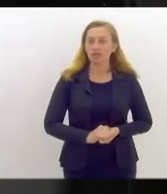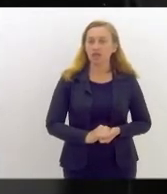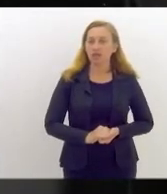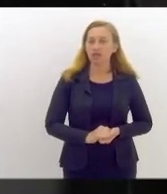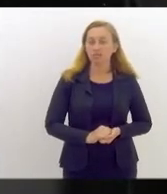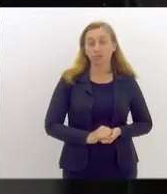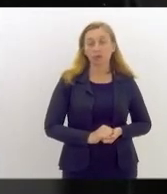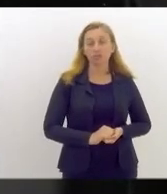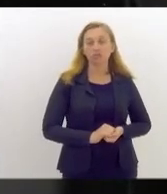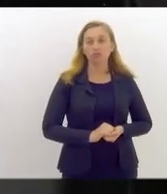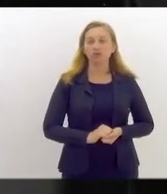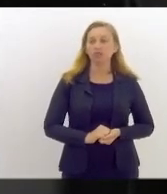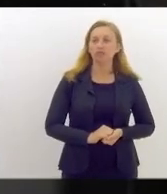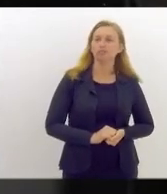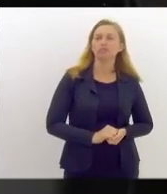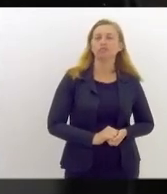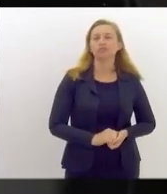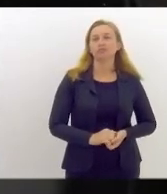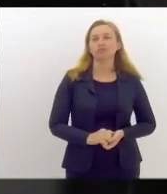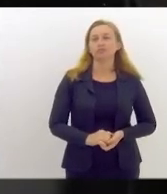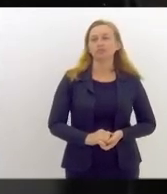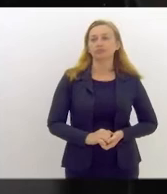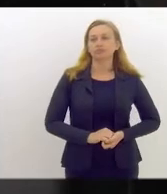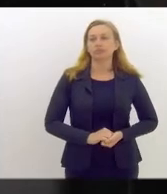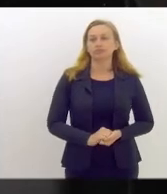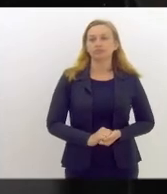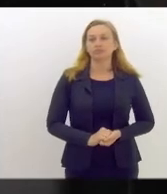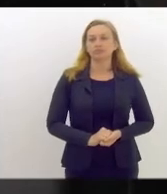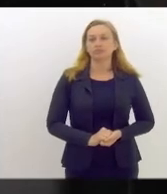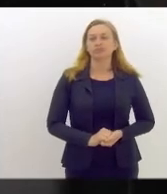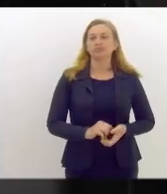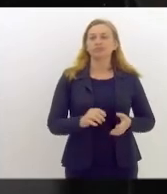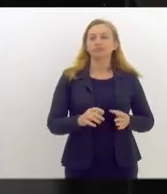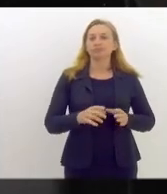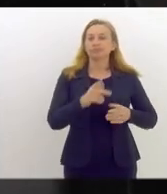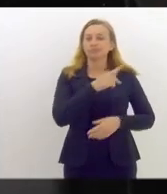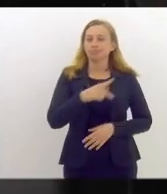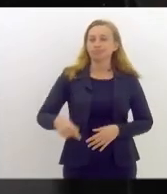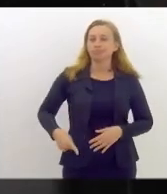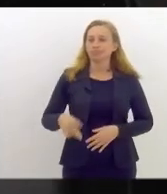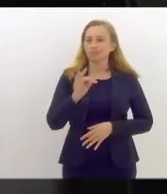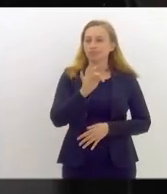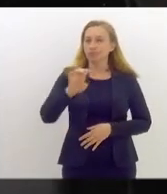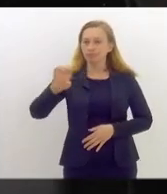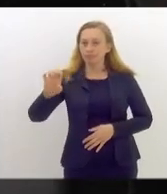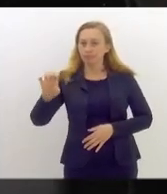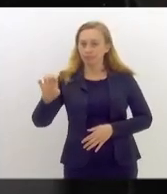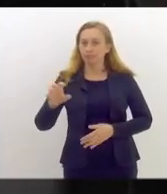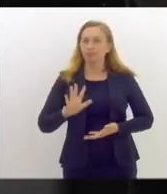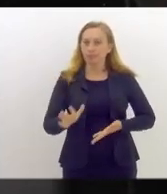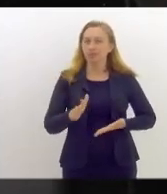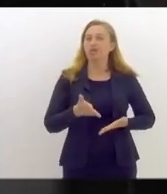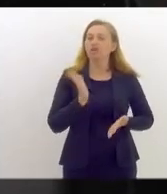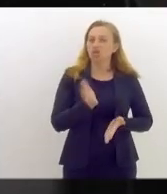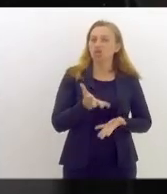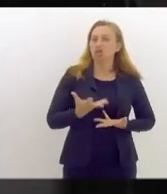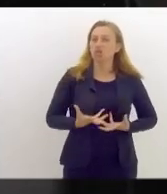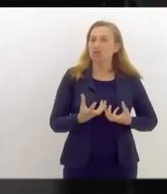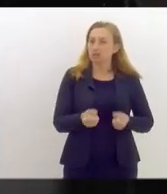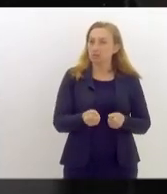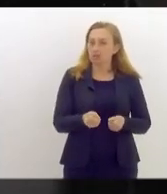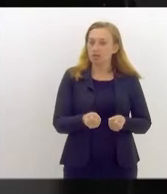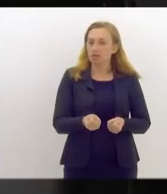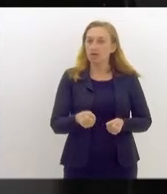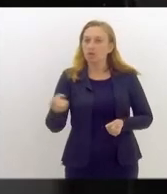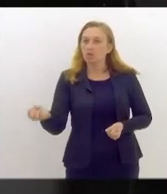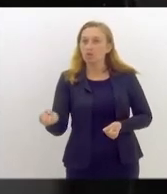é foi presidente do TRE violência já era horas simples dentro dele receber do